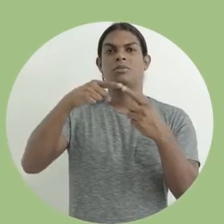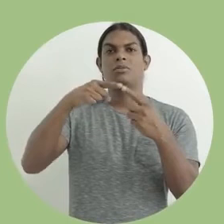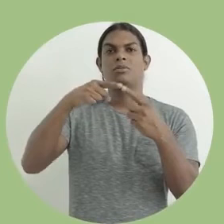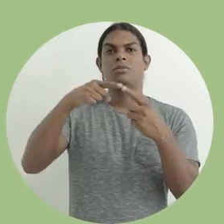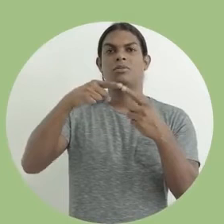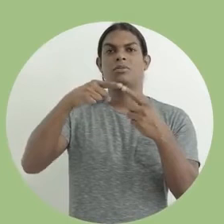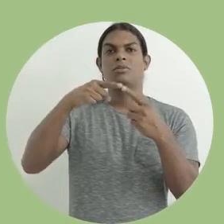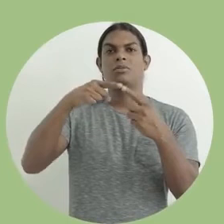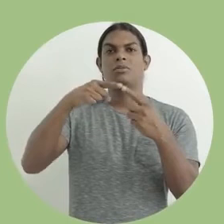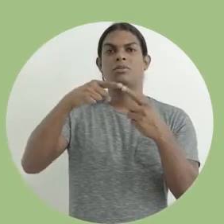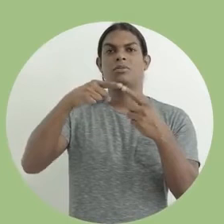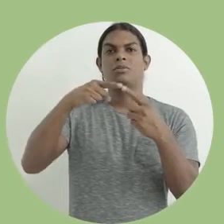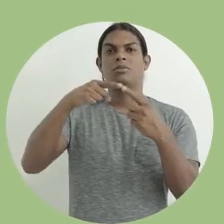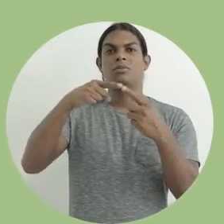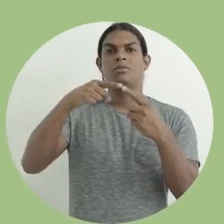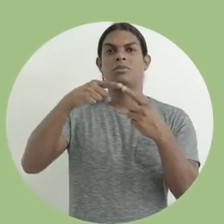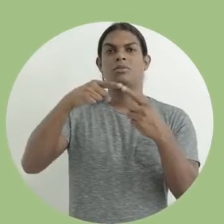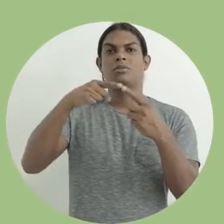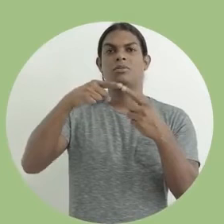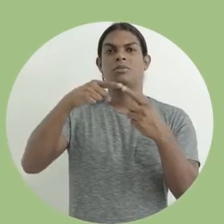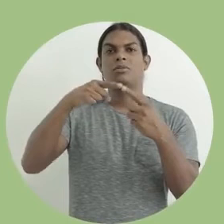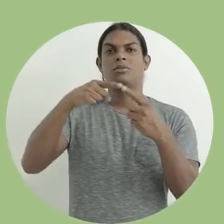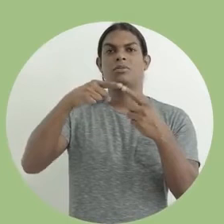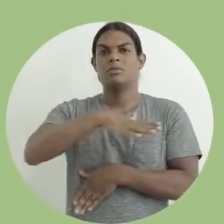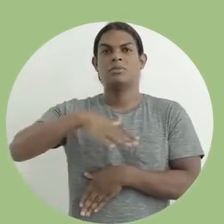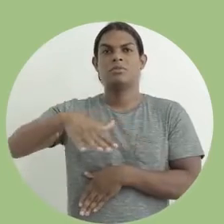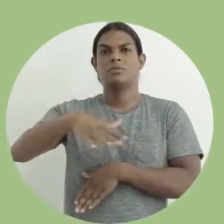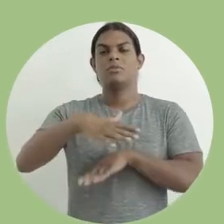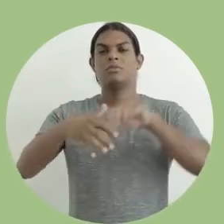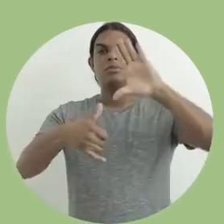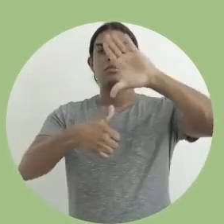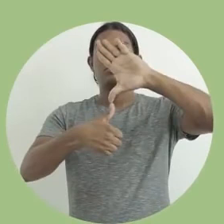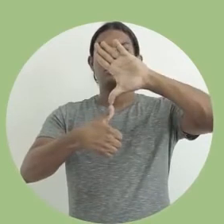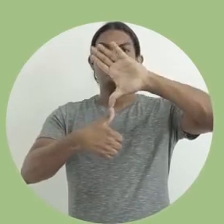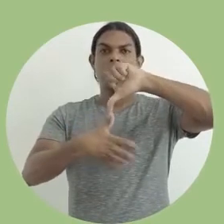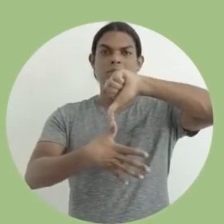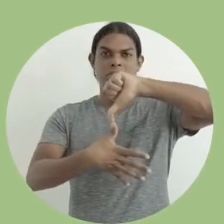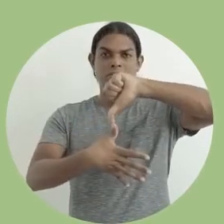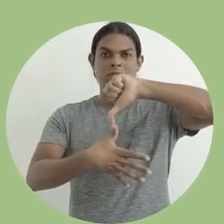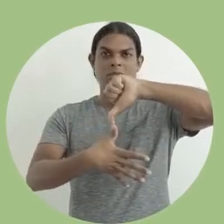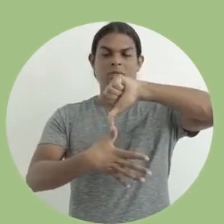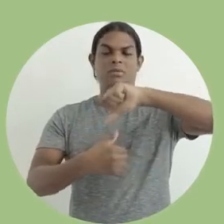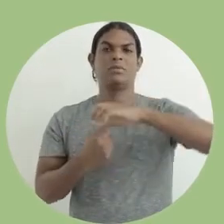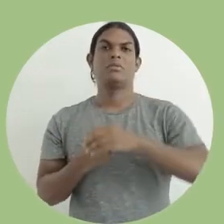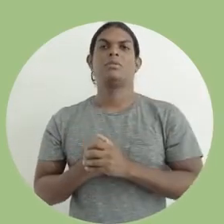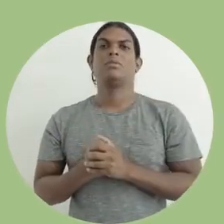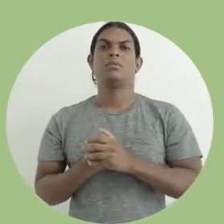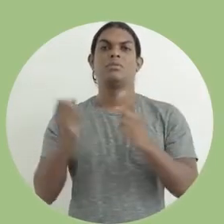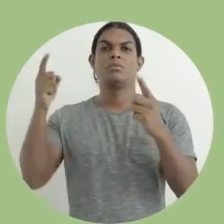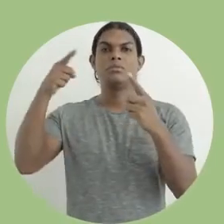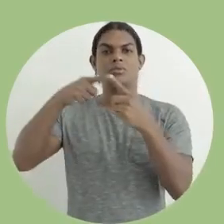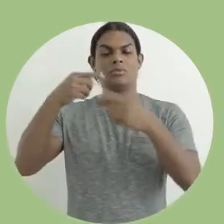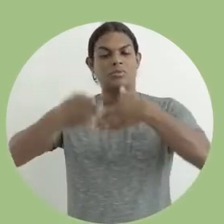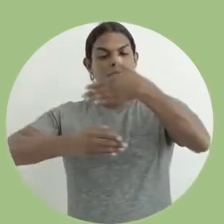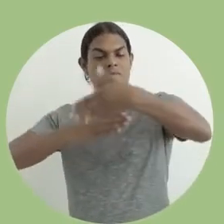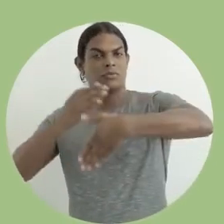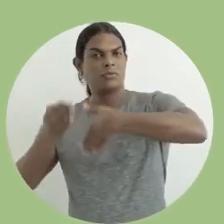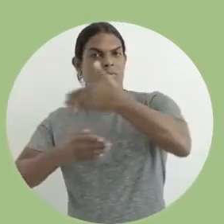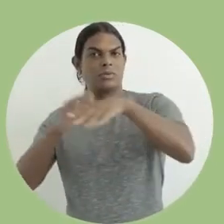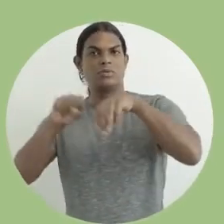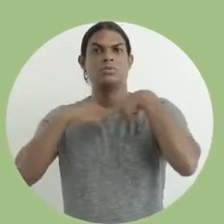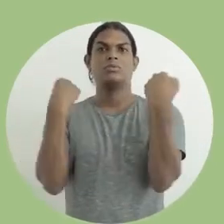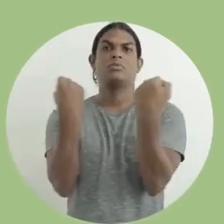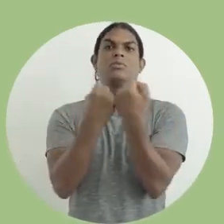União de Nações Sul-Americanas, UNASUL. Procurando garantir seu desenvolvimento econômico e